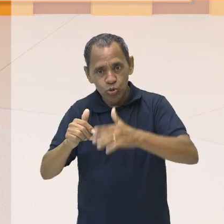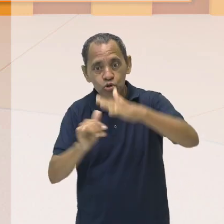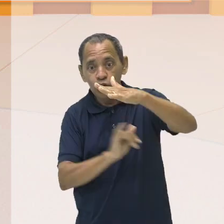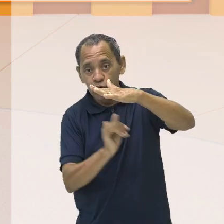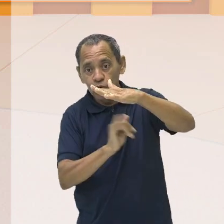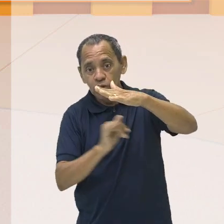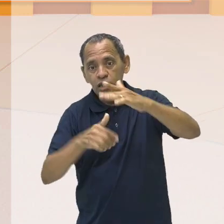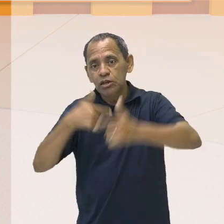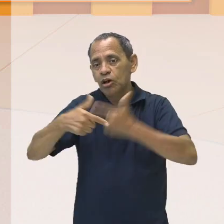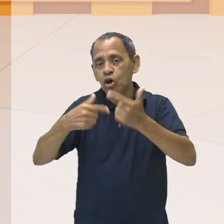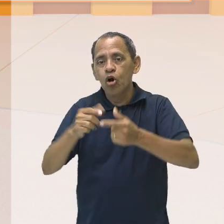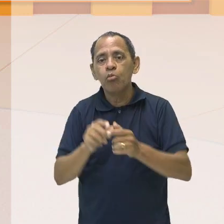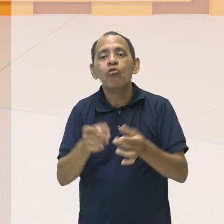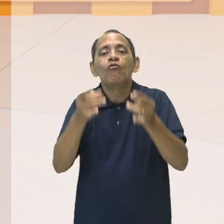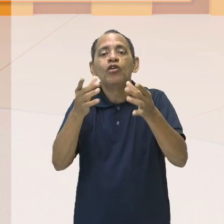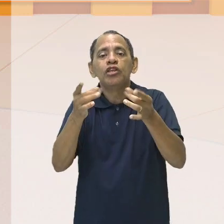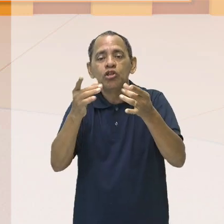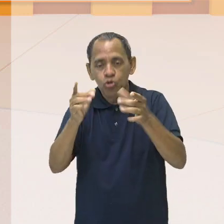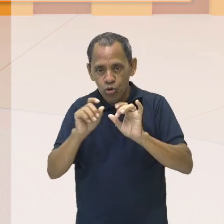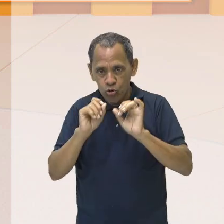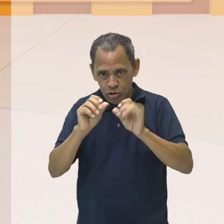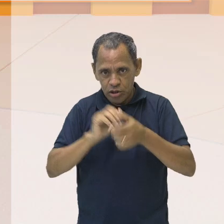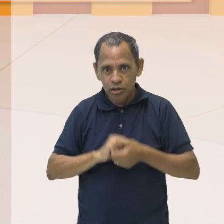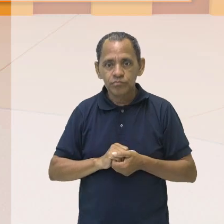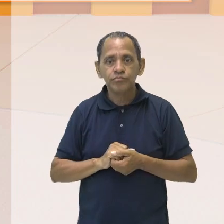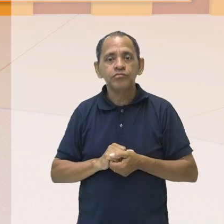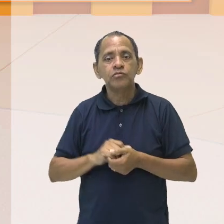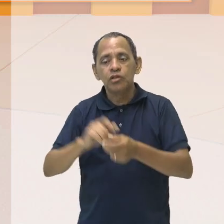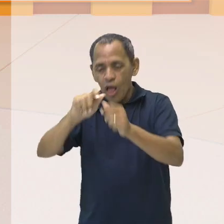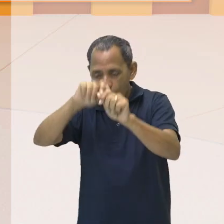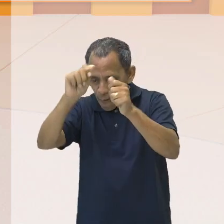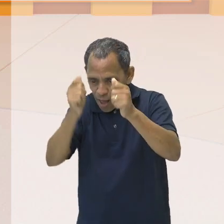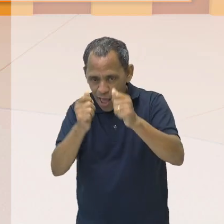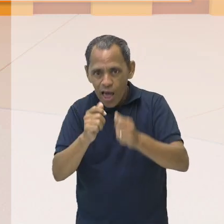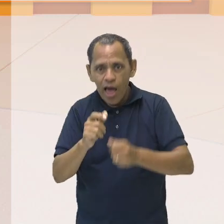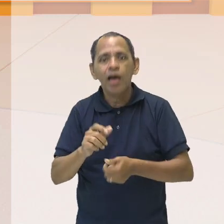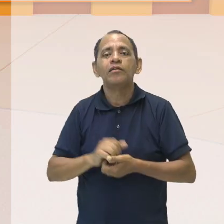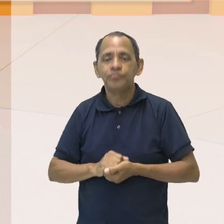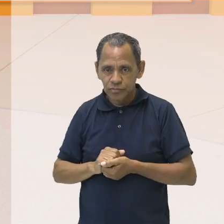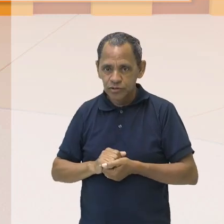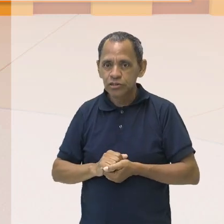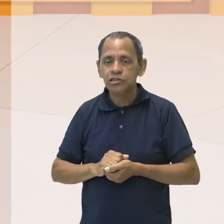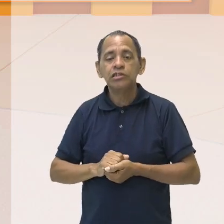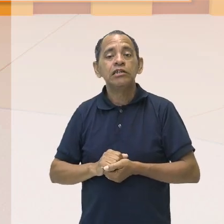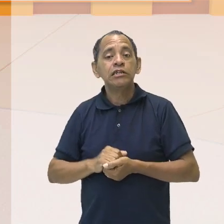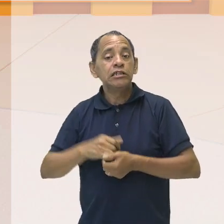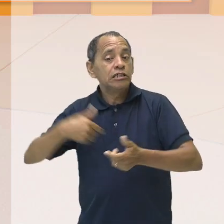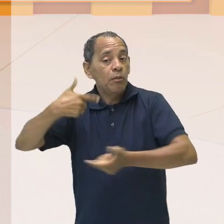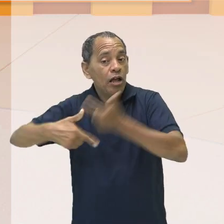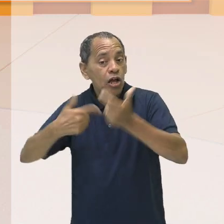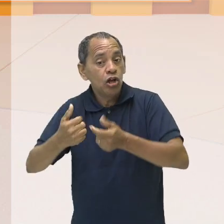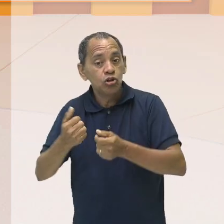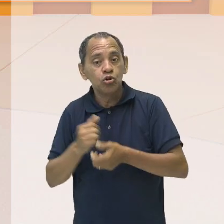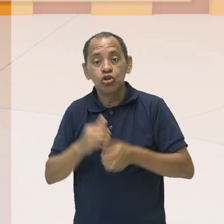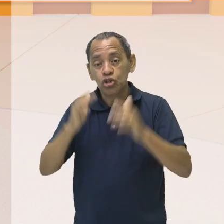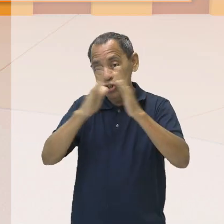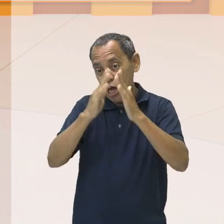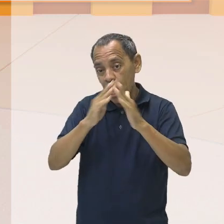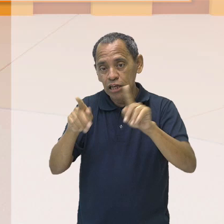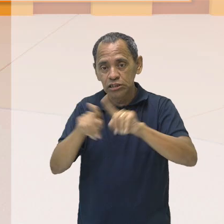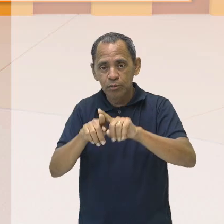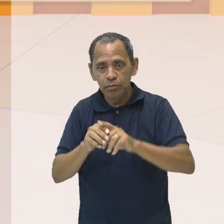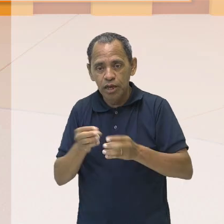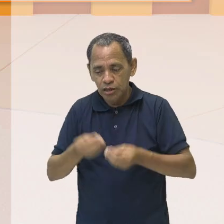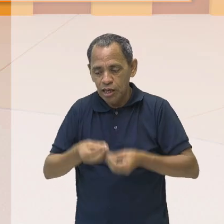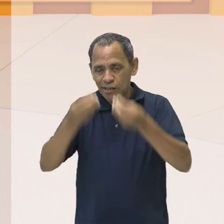trabalhem como vendedores ambulantes, artesãos, diaristas, mototaxistas, entregadores, entre outros. Então, a